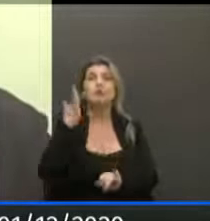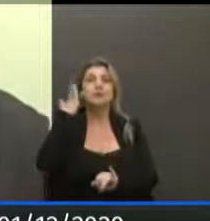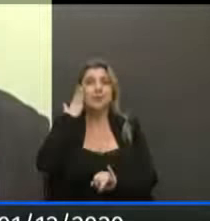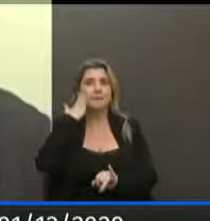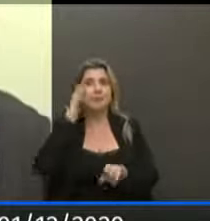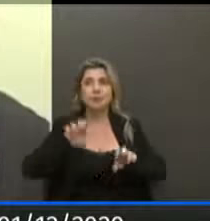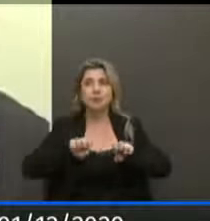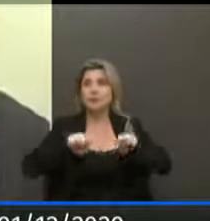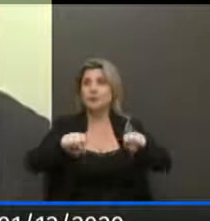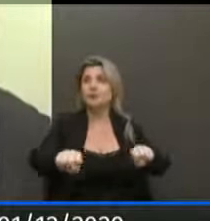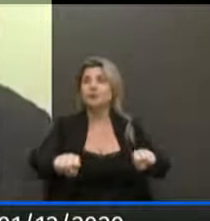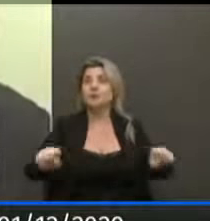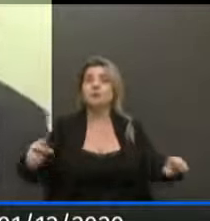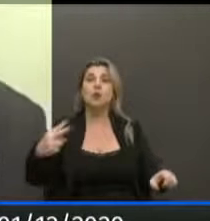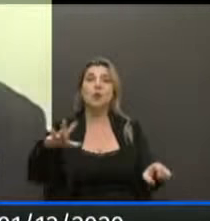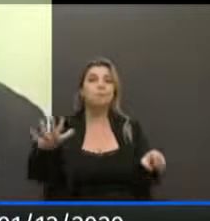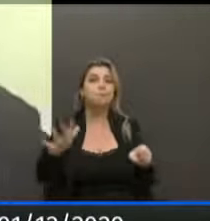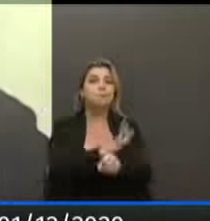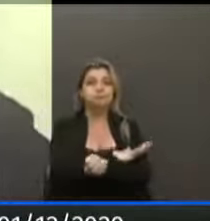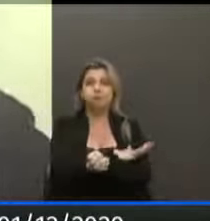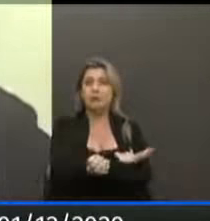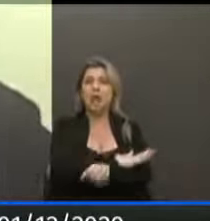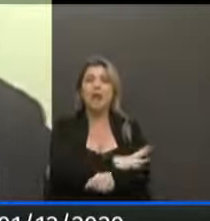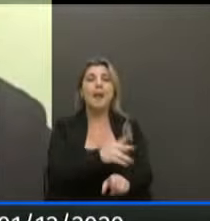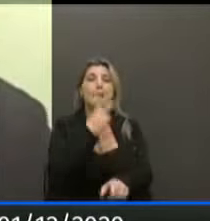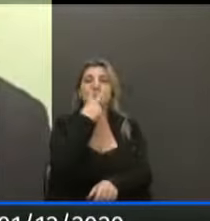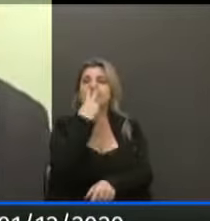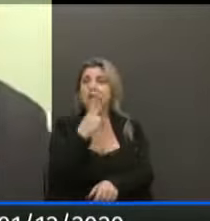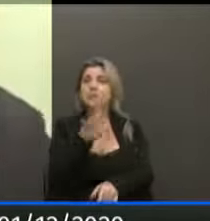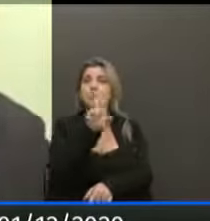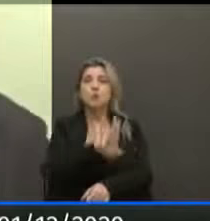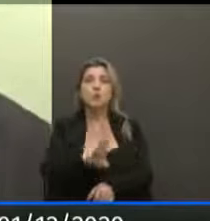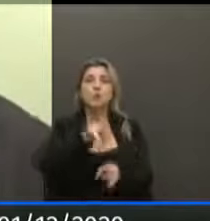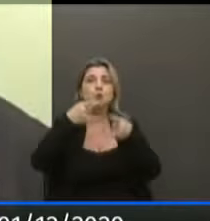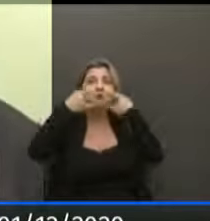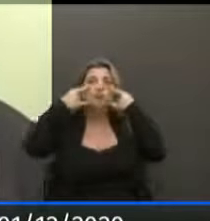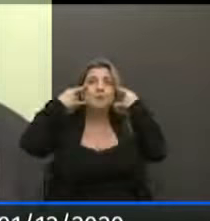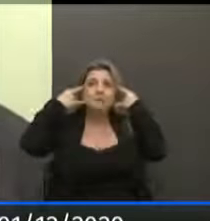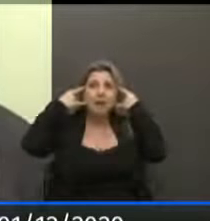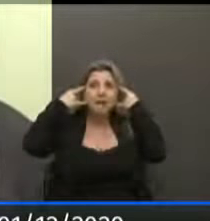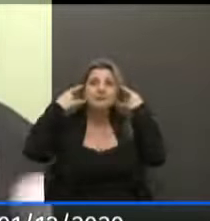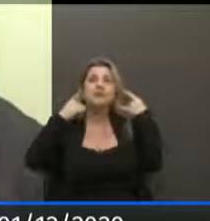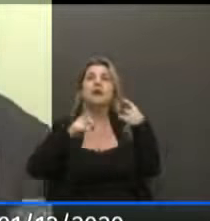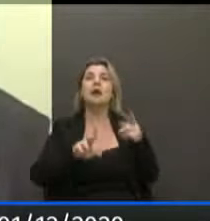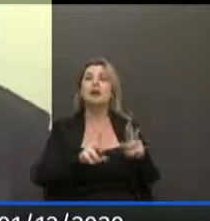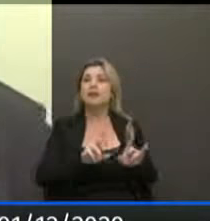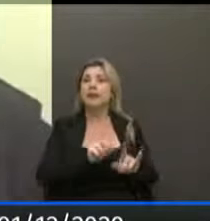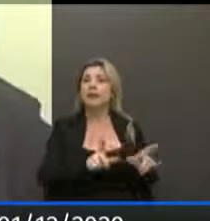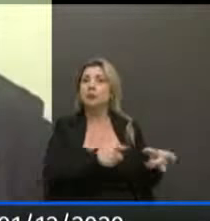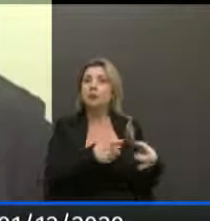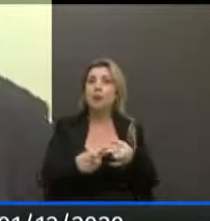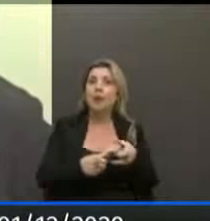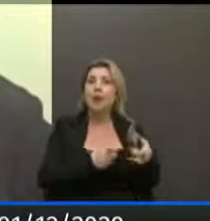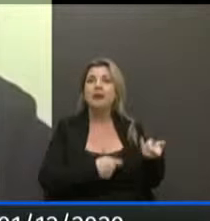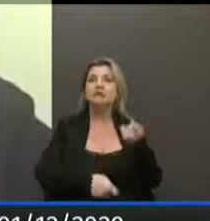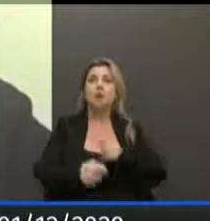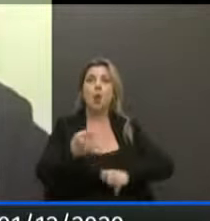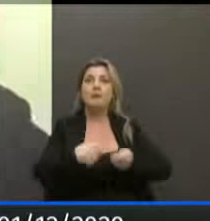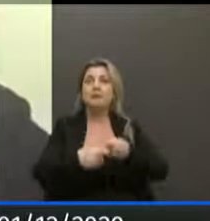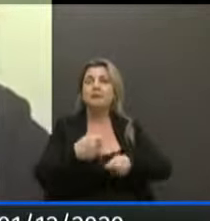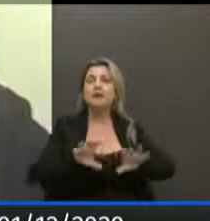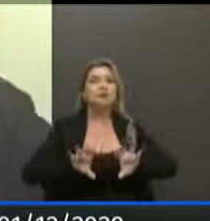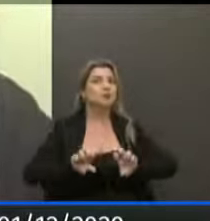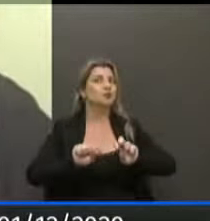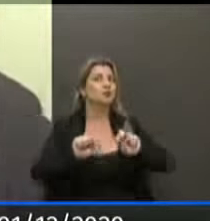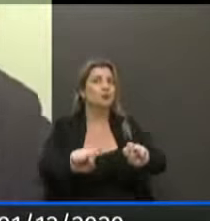estão lotados, mesmo com o uso de máscara, mesmo com o uso de equipamentos, estabelecimentos comerciais, como, por exemplo,